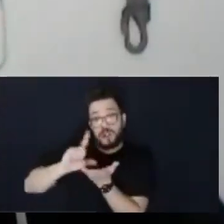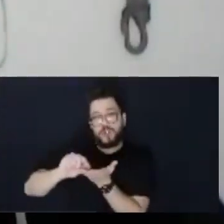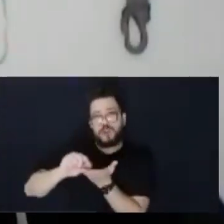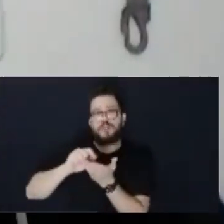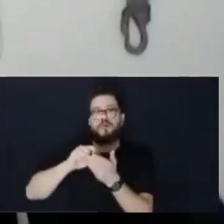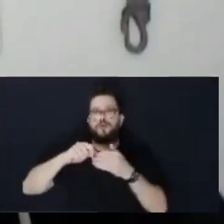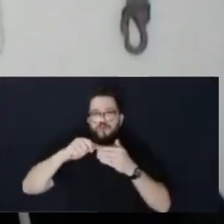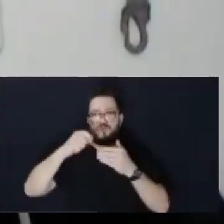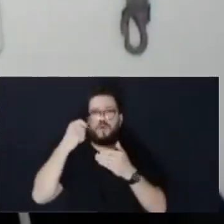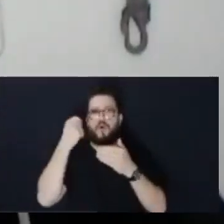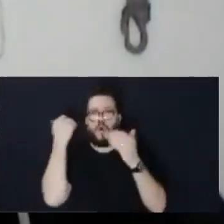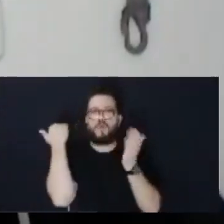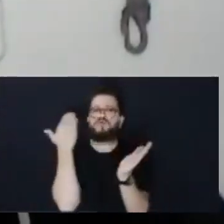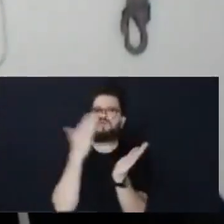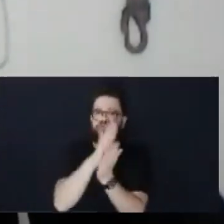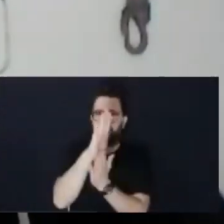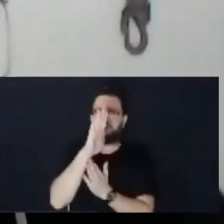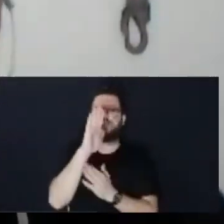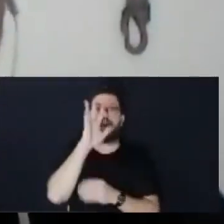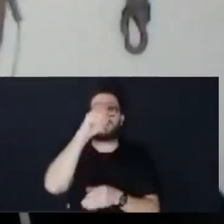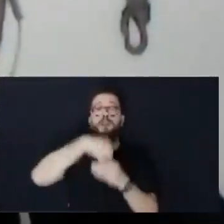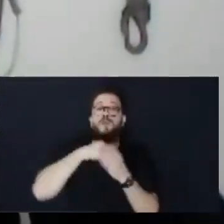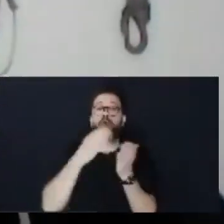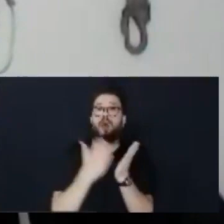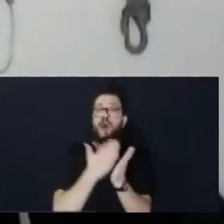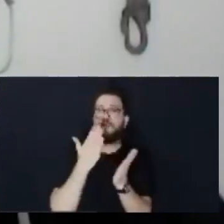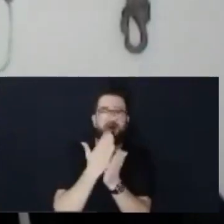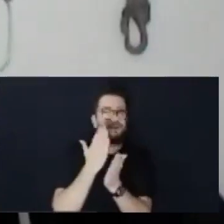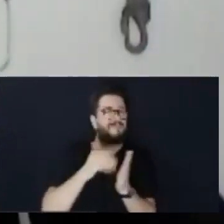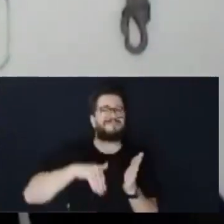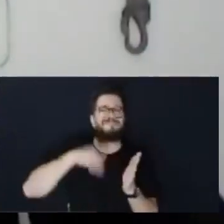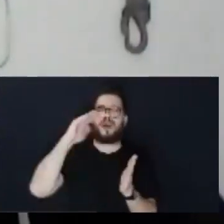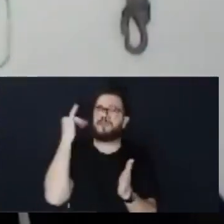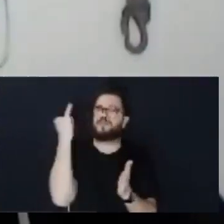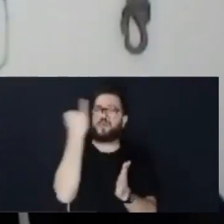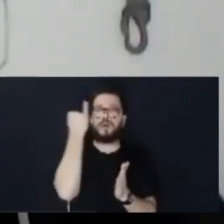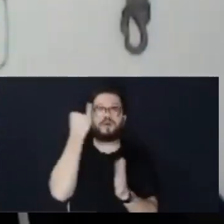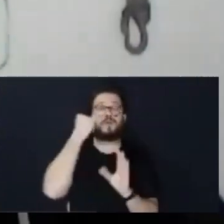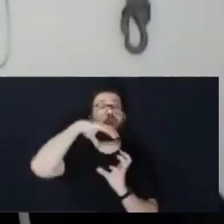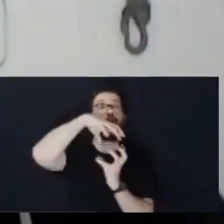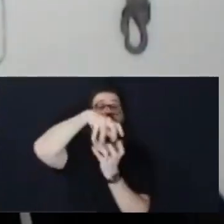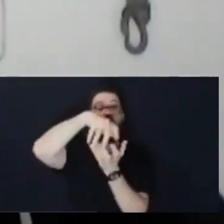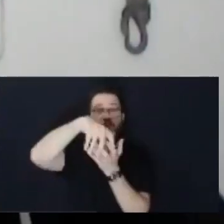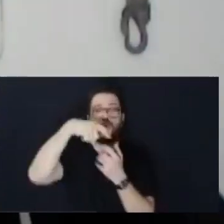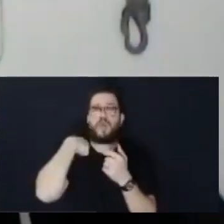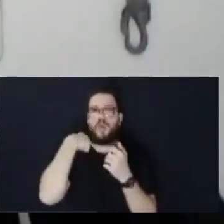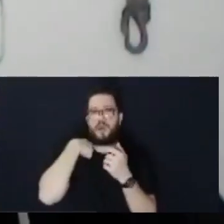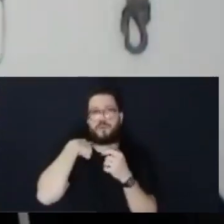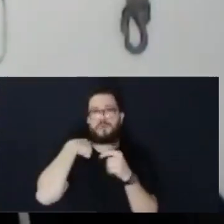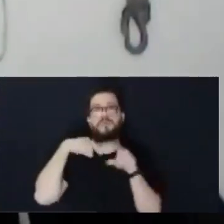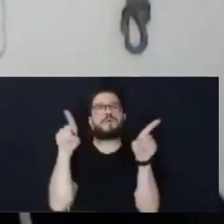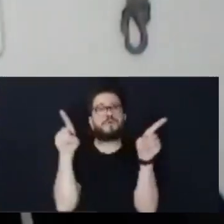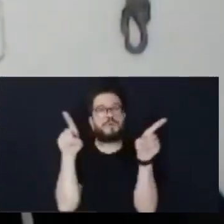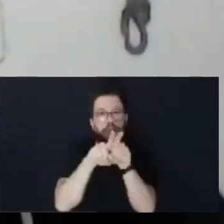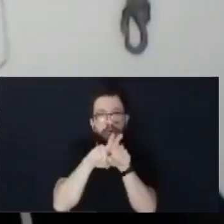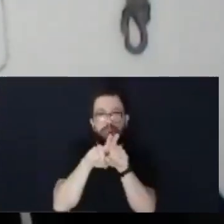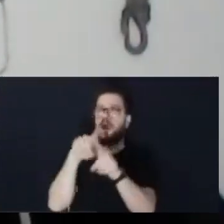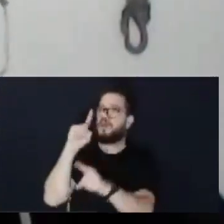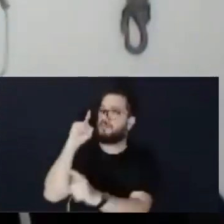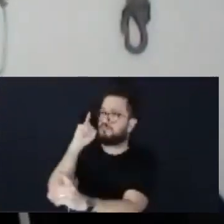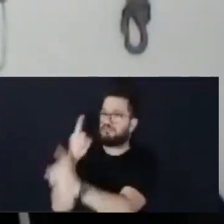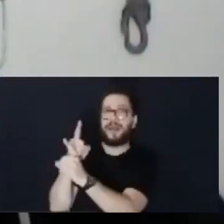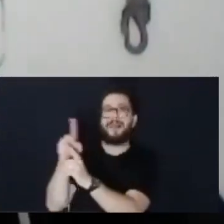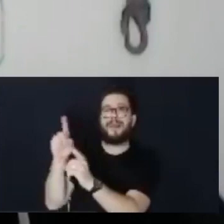Science e a Nature. Né? Sou o primeiro autor do trabalho que classificou os povos indígenas como grupo de risco,